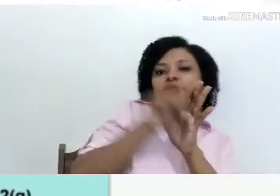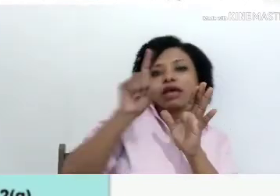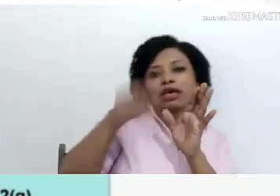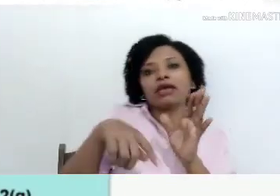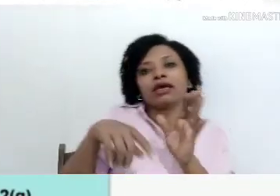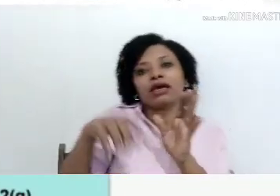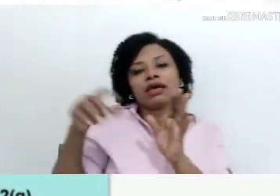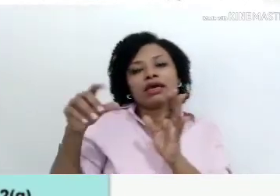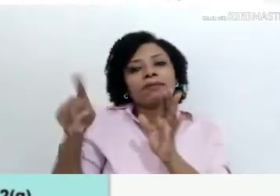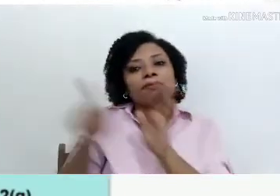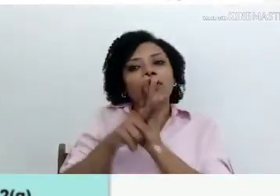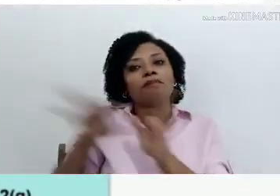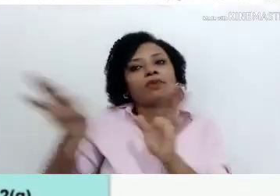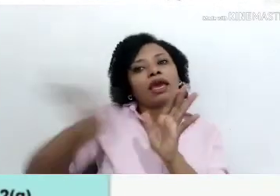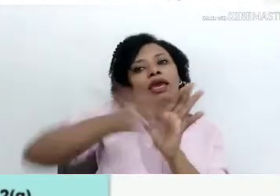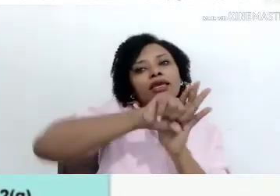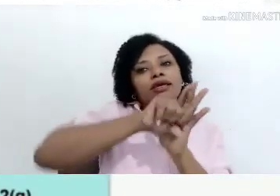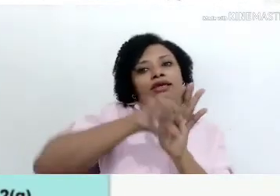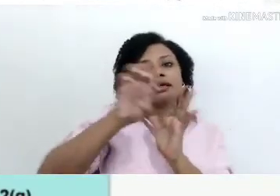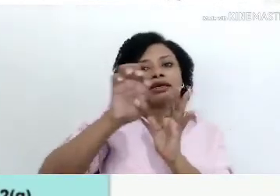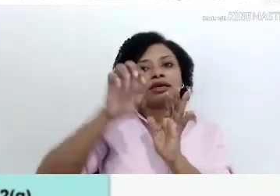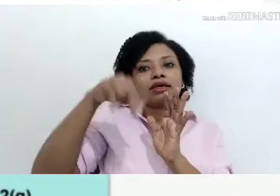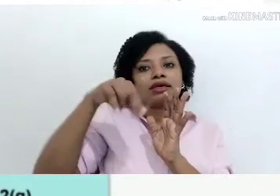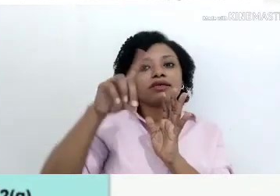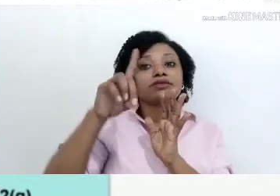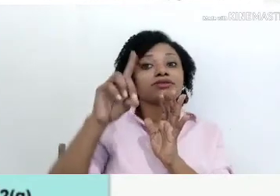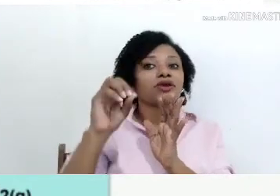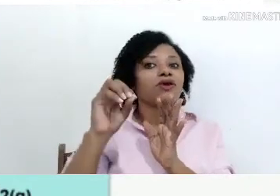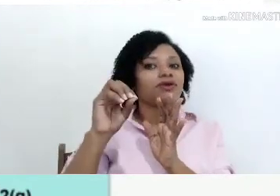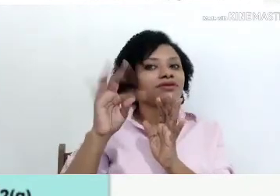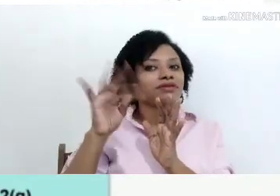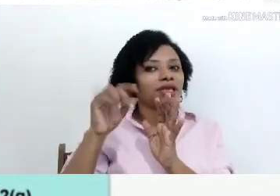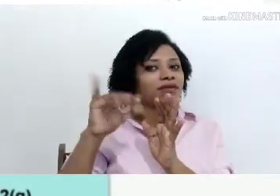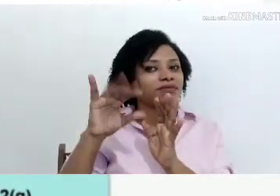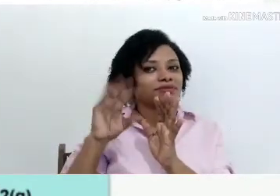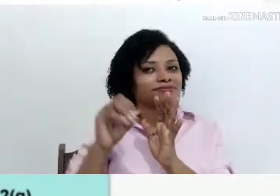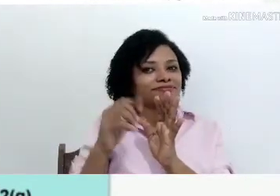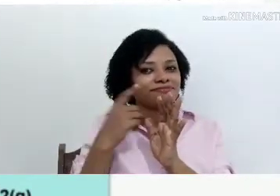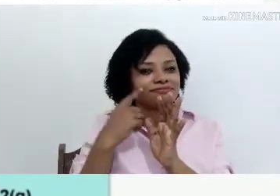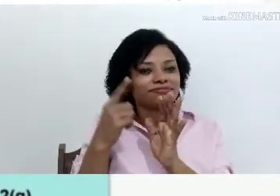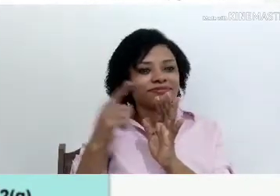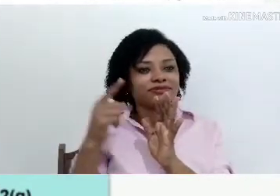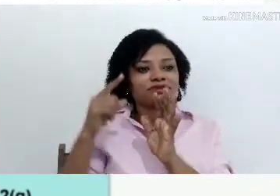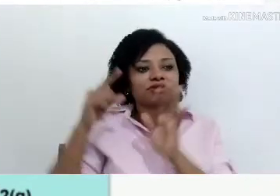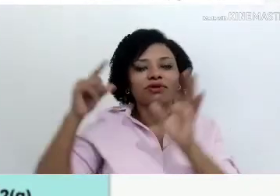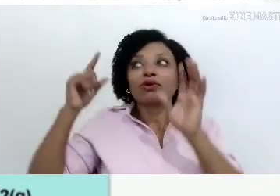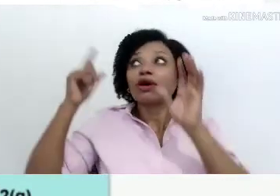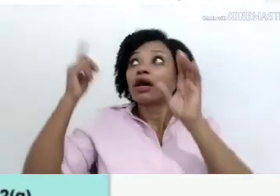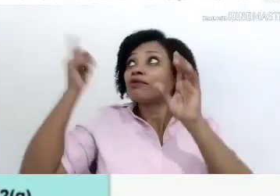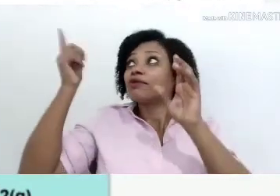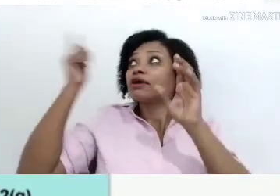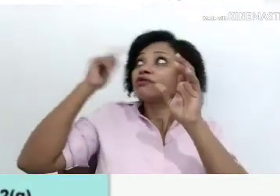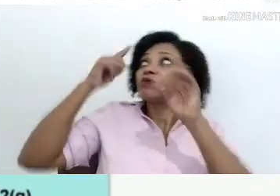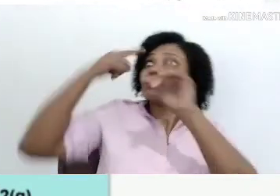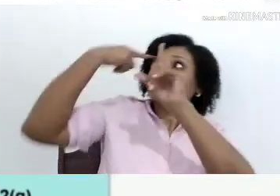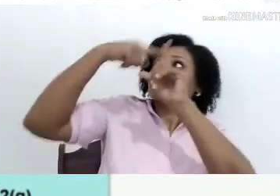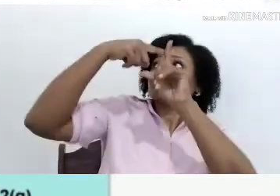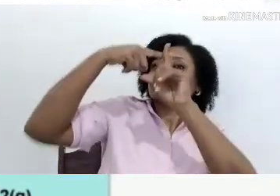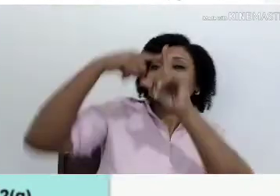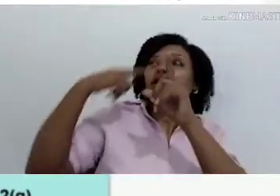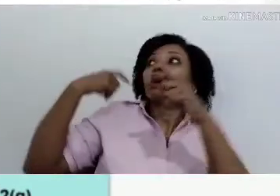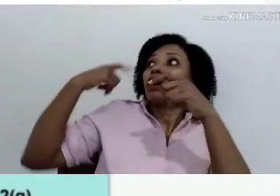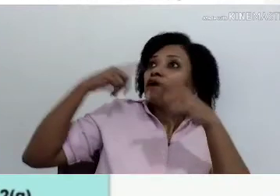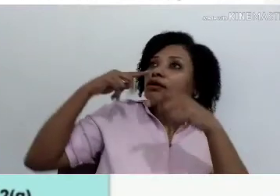dizendo que está precisando, tá junto, né? Junto dos reagentes. Ele positivo aqui, ele está dizendo que está